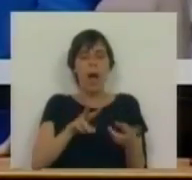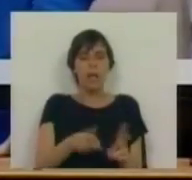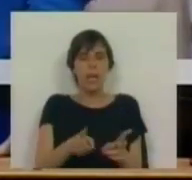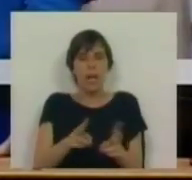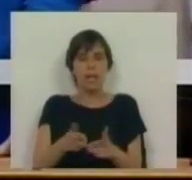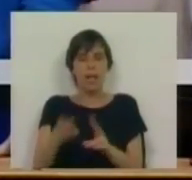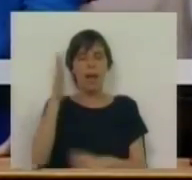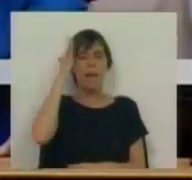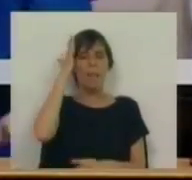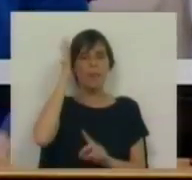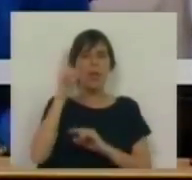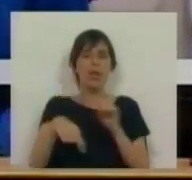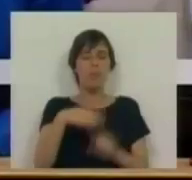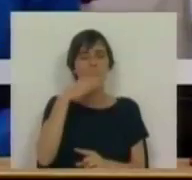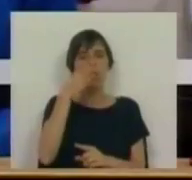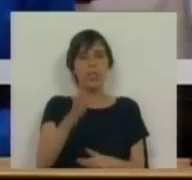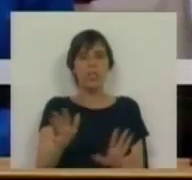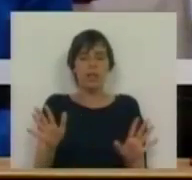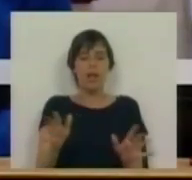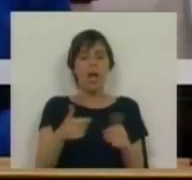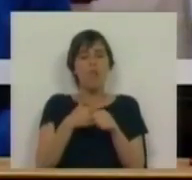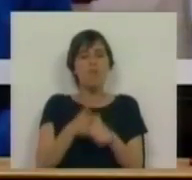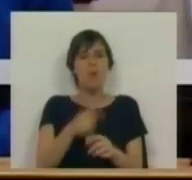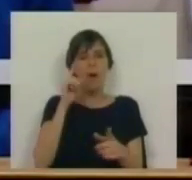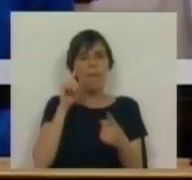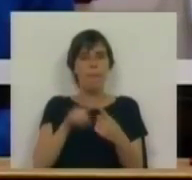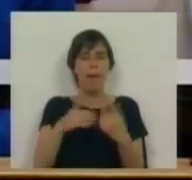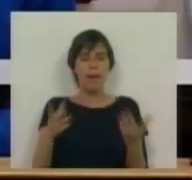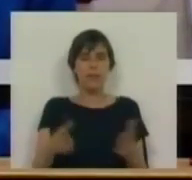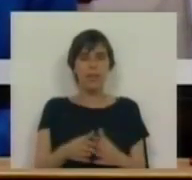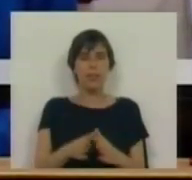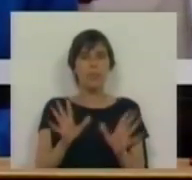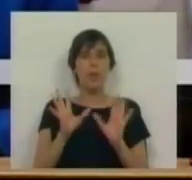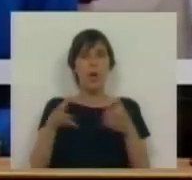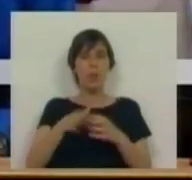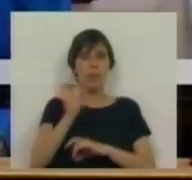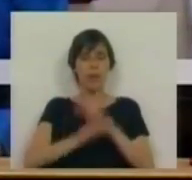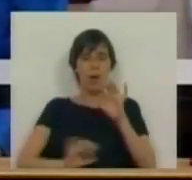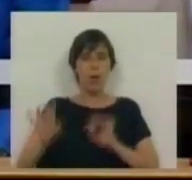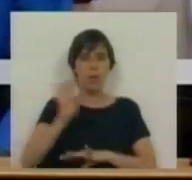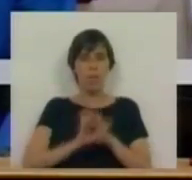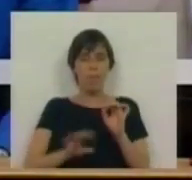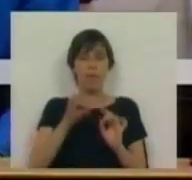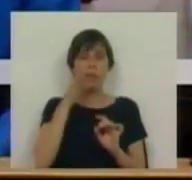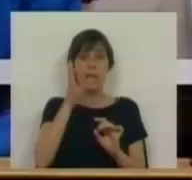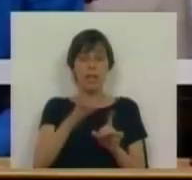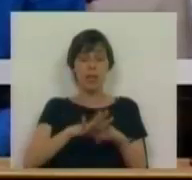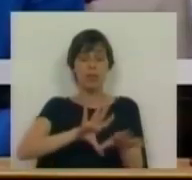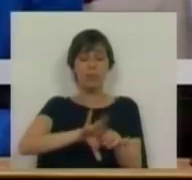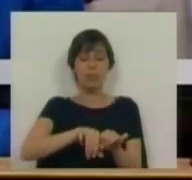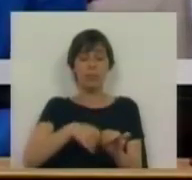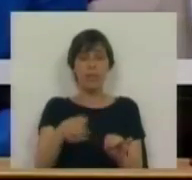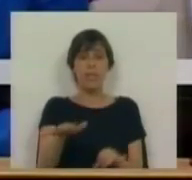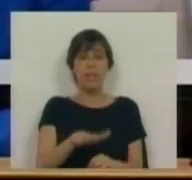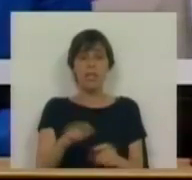alterando as previsões para poder dizer que está a cumprir metas. A Comissão Europeia diz que com a degradação